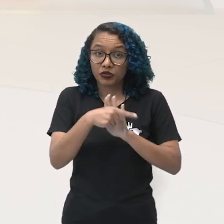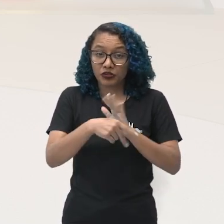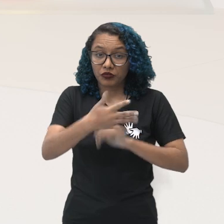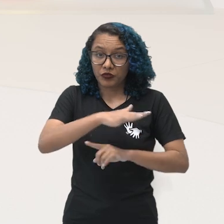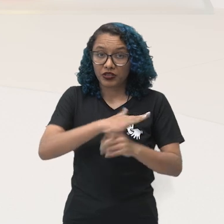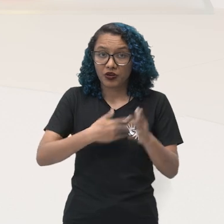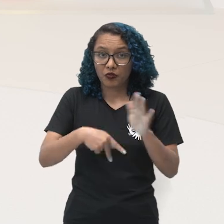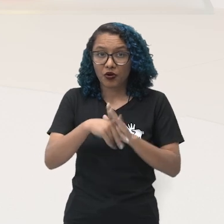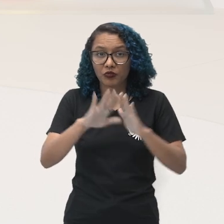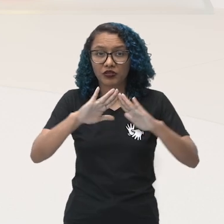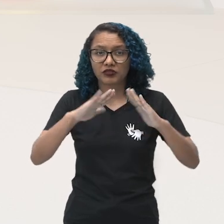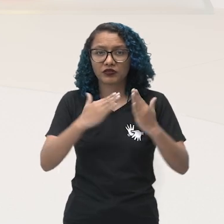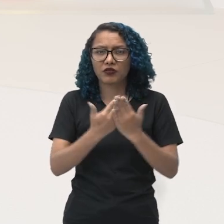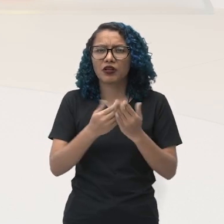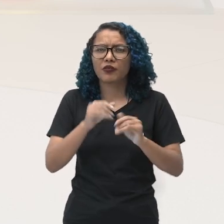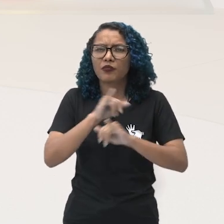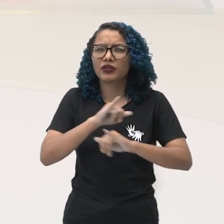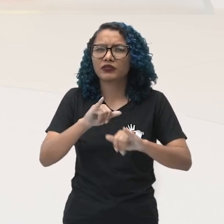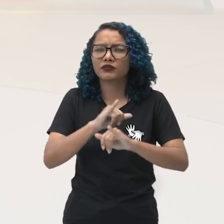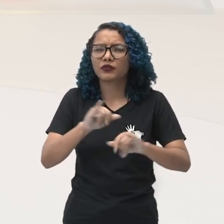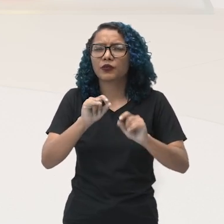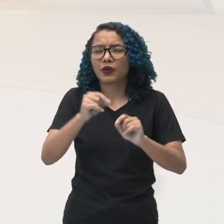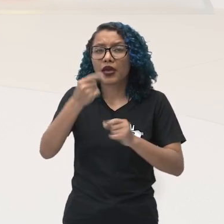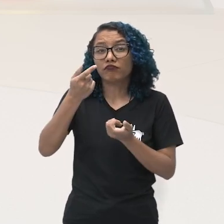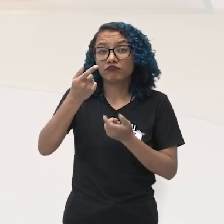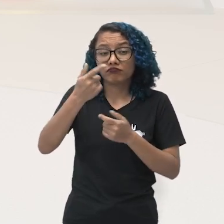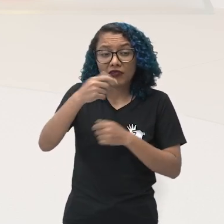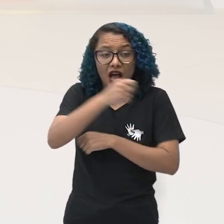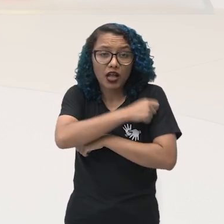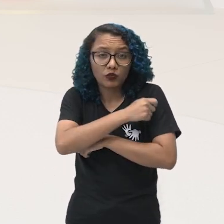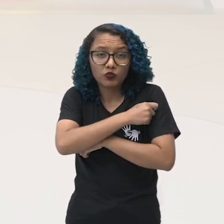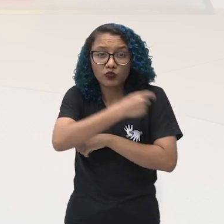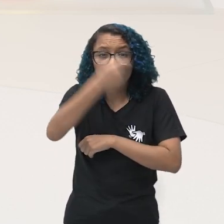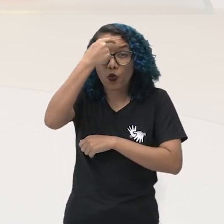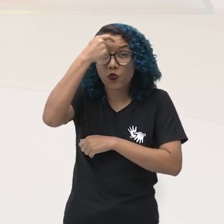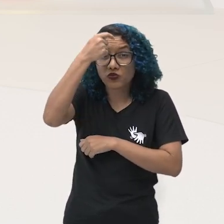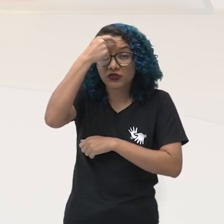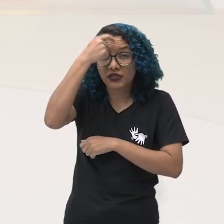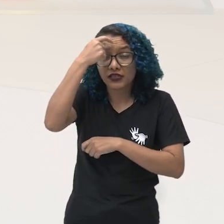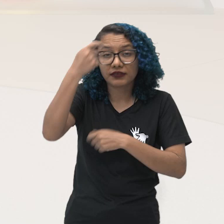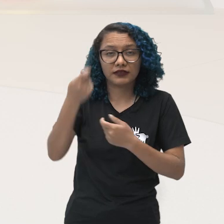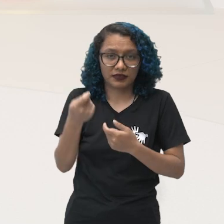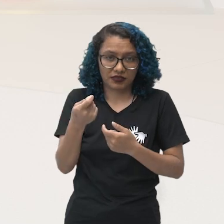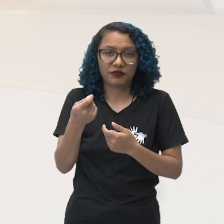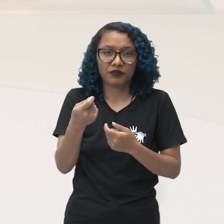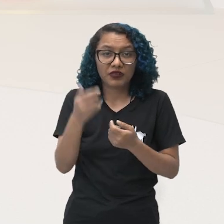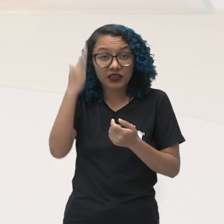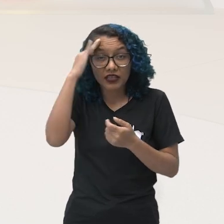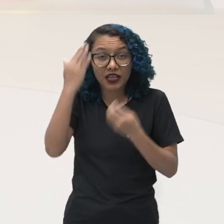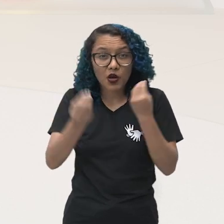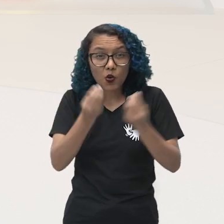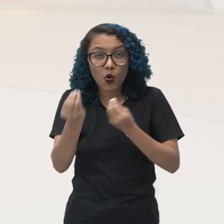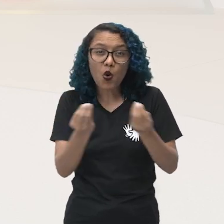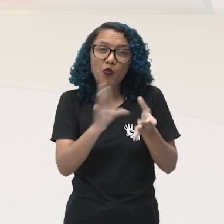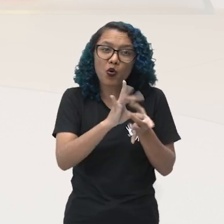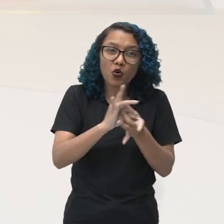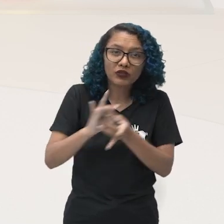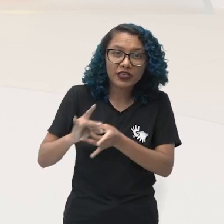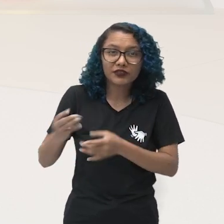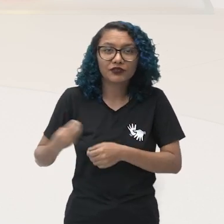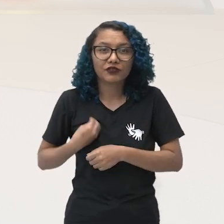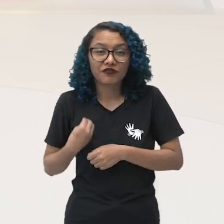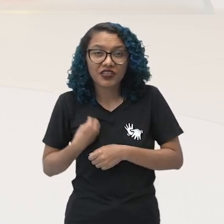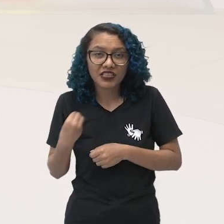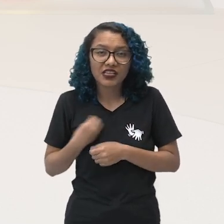para conscientizar os alunos, vem para entender uma realidade que está ao nosso redor. De que mesmo numa escola a